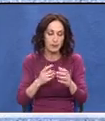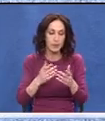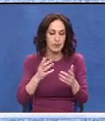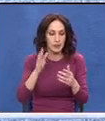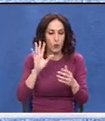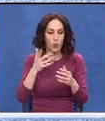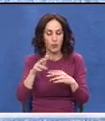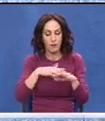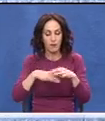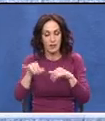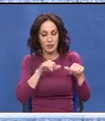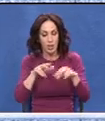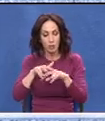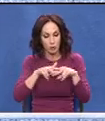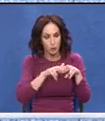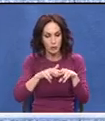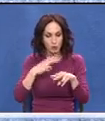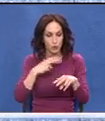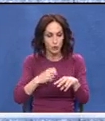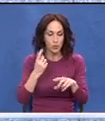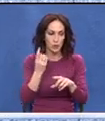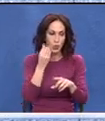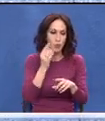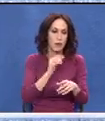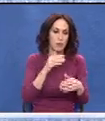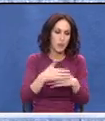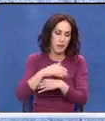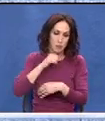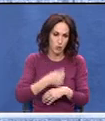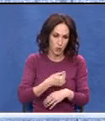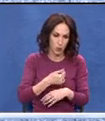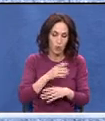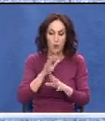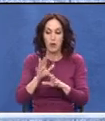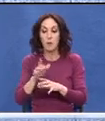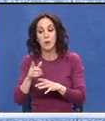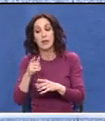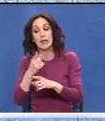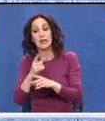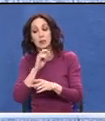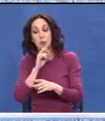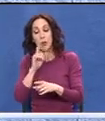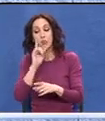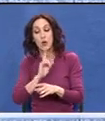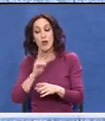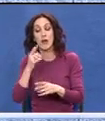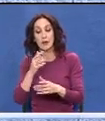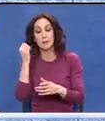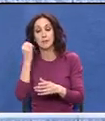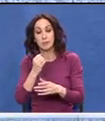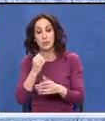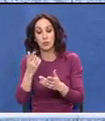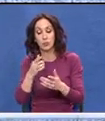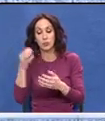este bebê em causa está então o crime de homicídio é desta bebê esta mulher que foi então ouvir aqui no tribunal